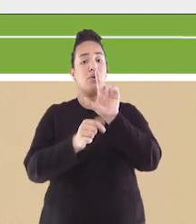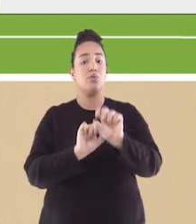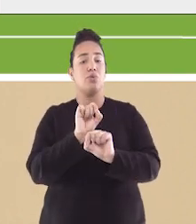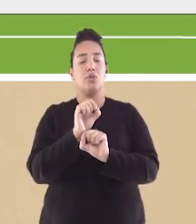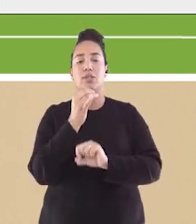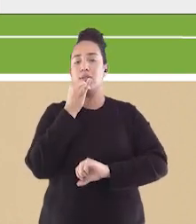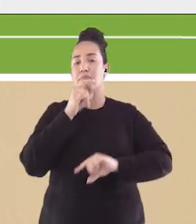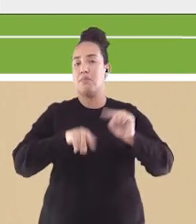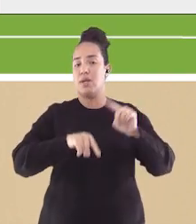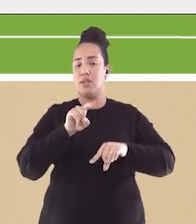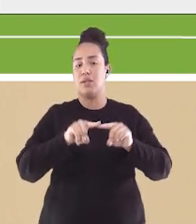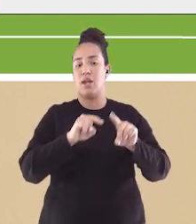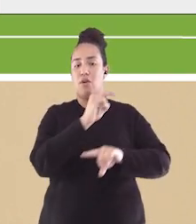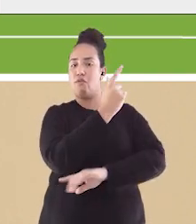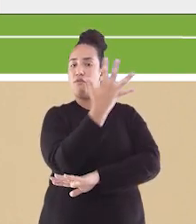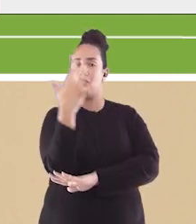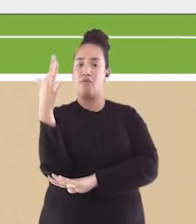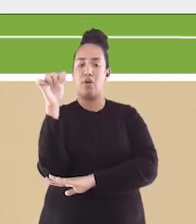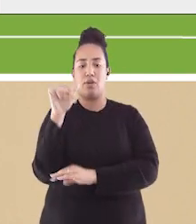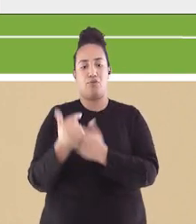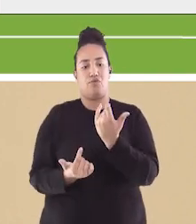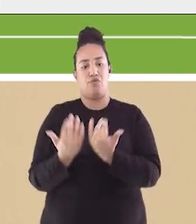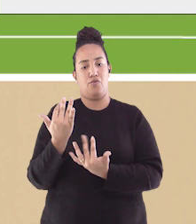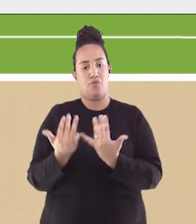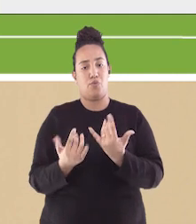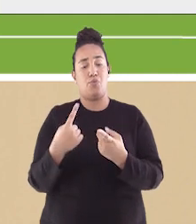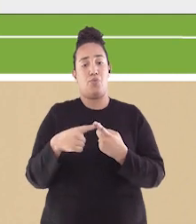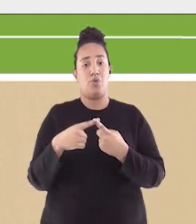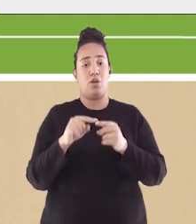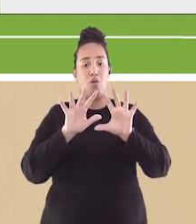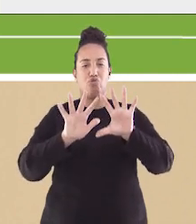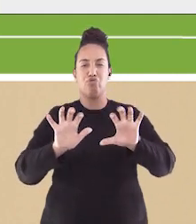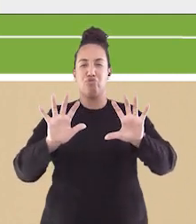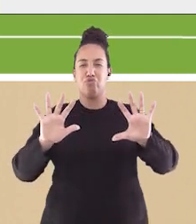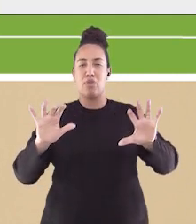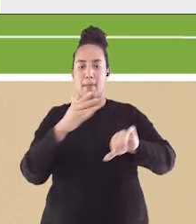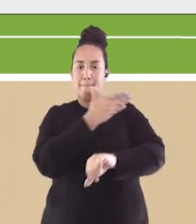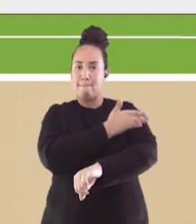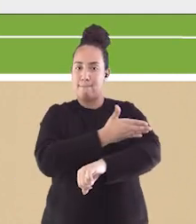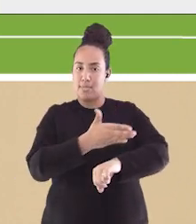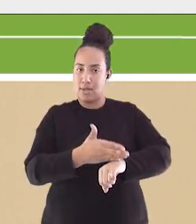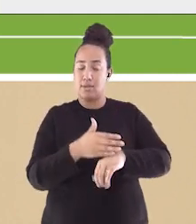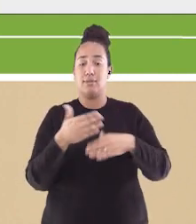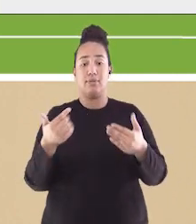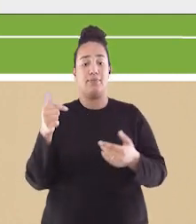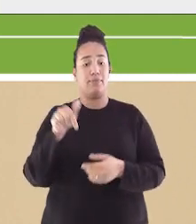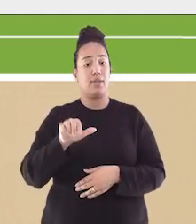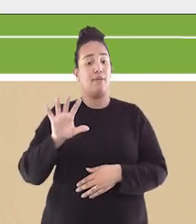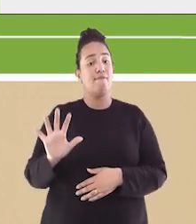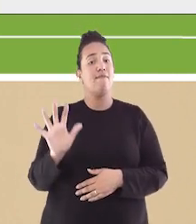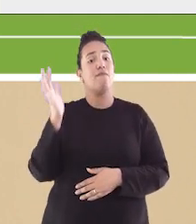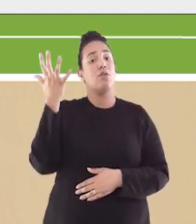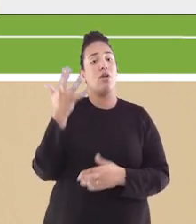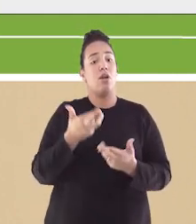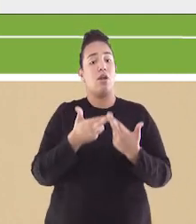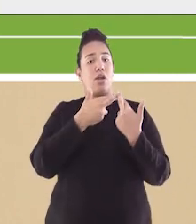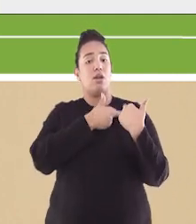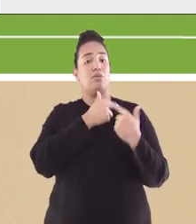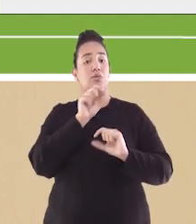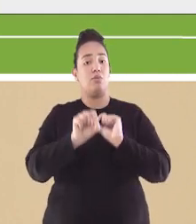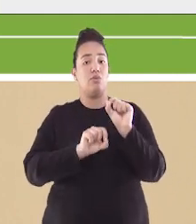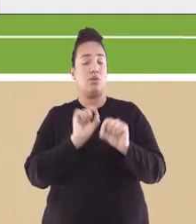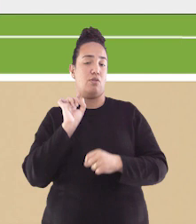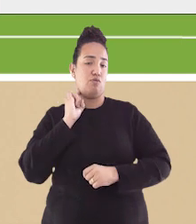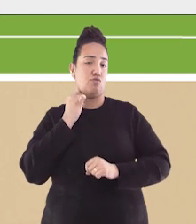vegetal, já que a fumaça é branca, tá? O Daniel explicou que o fenômeno da inversão térmica é responsável por manter a poluição emitida pela